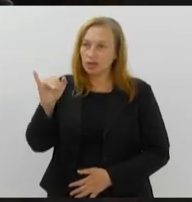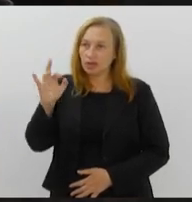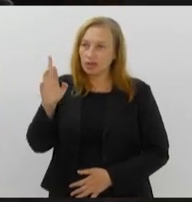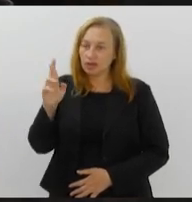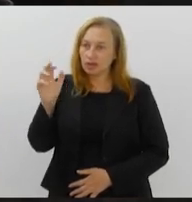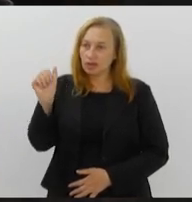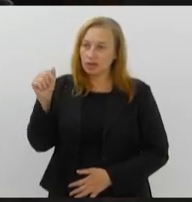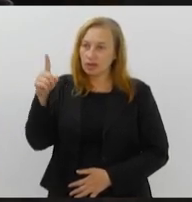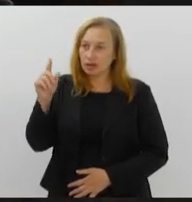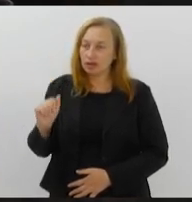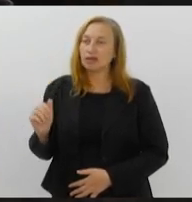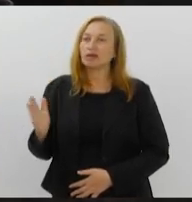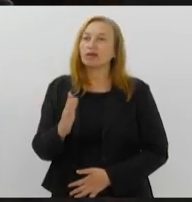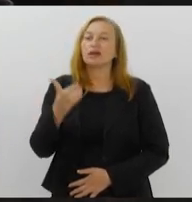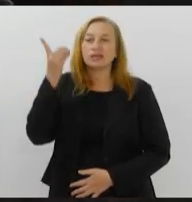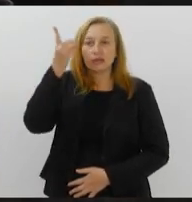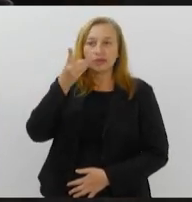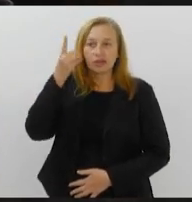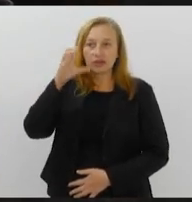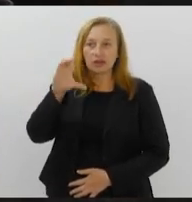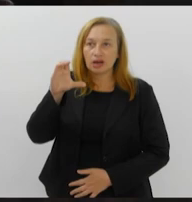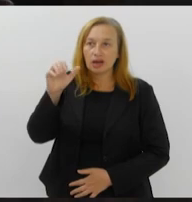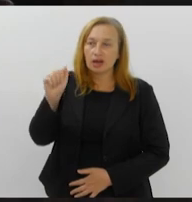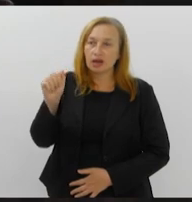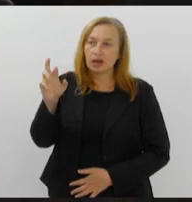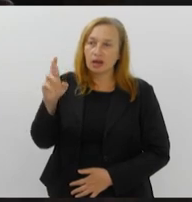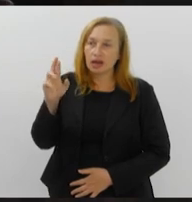Deputado Carlos Augusto.